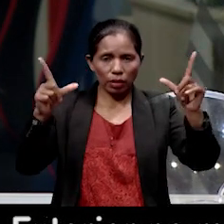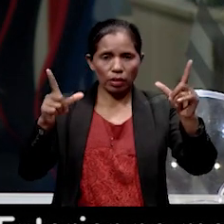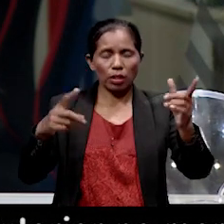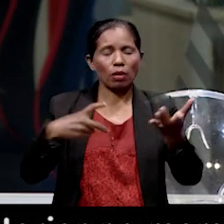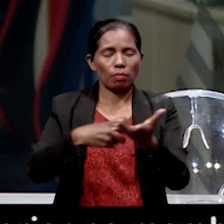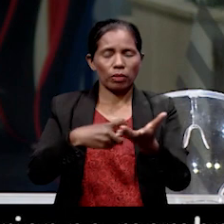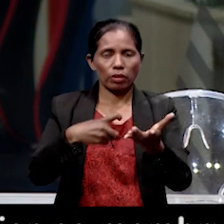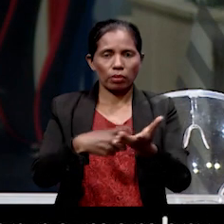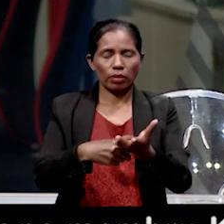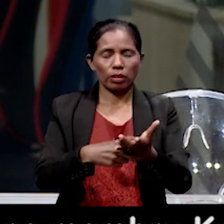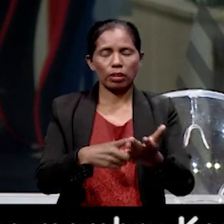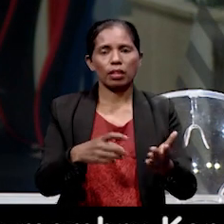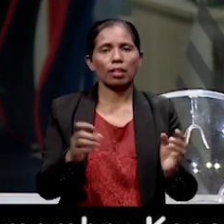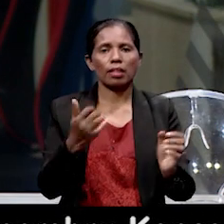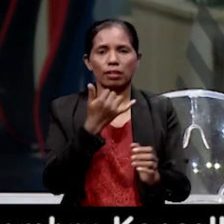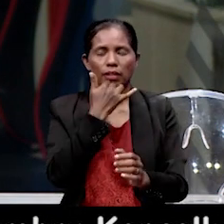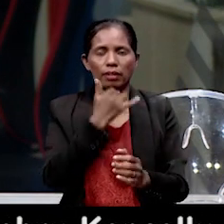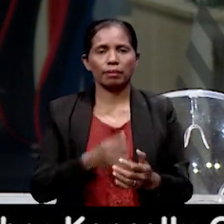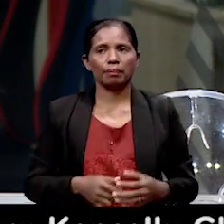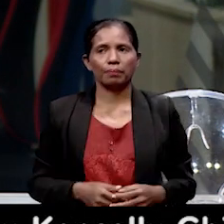passaporte inválido.